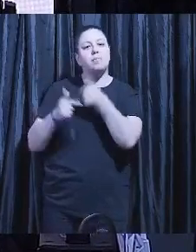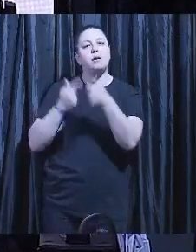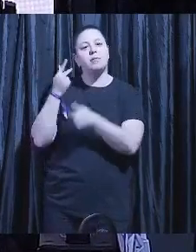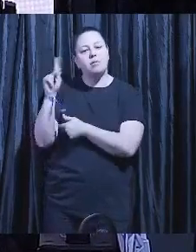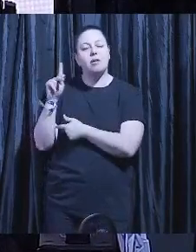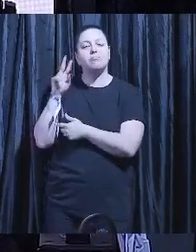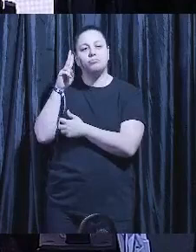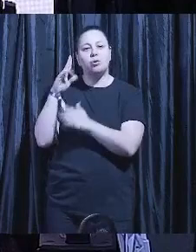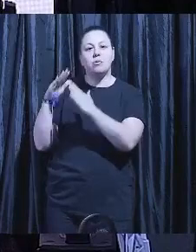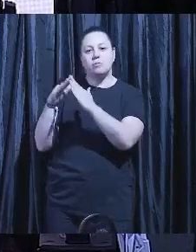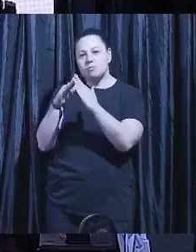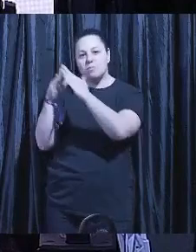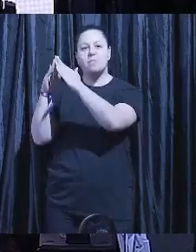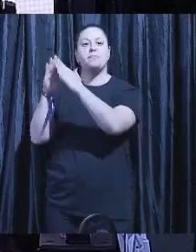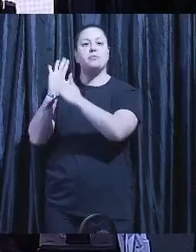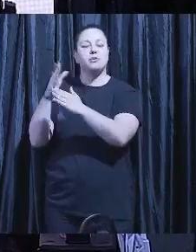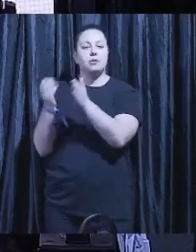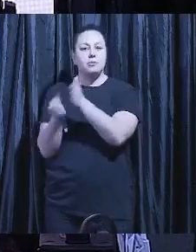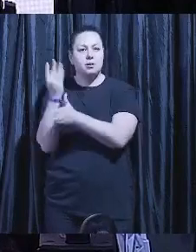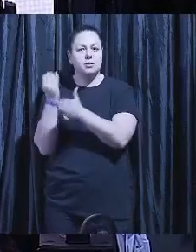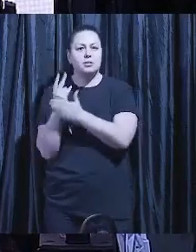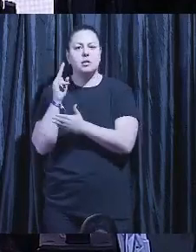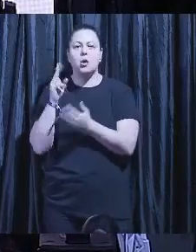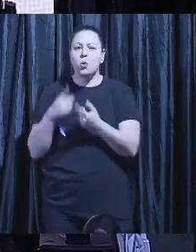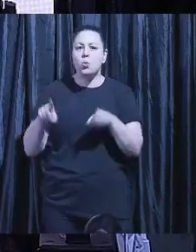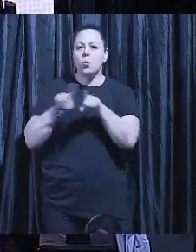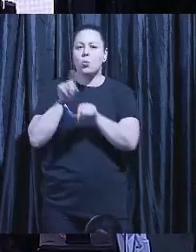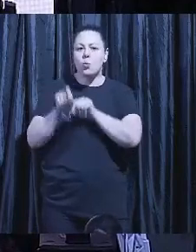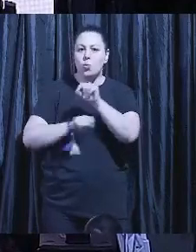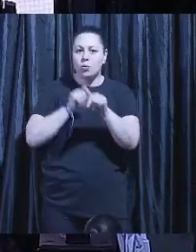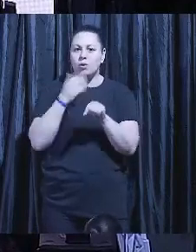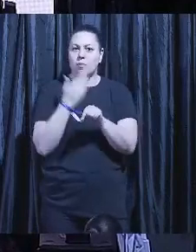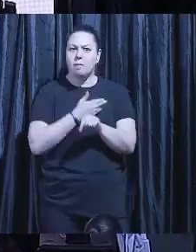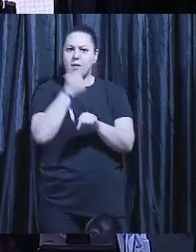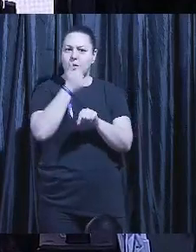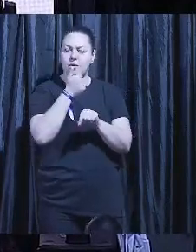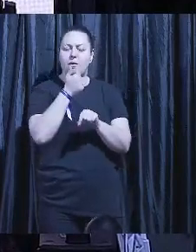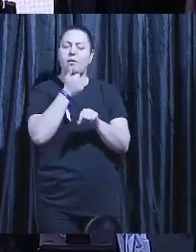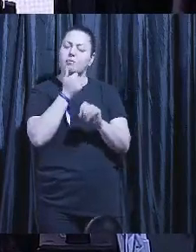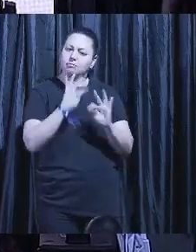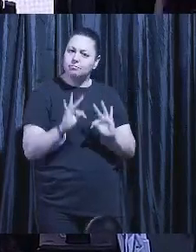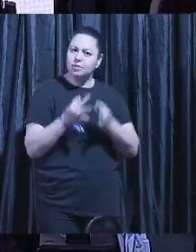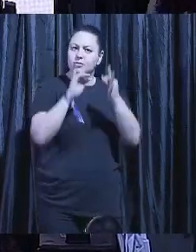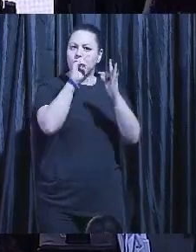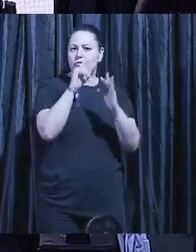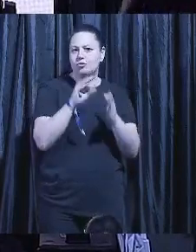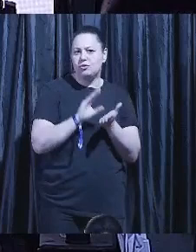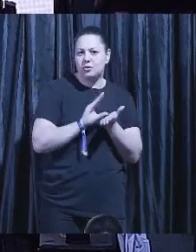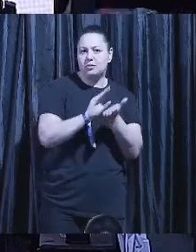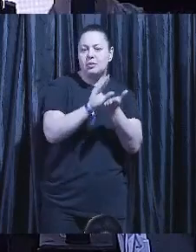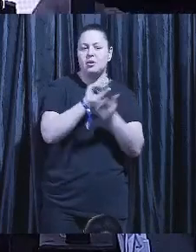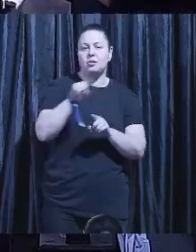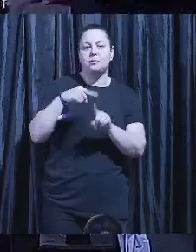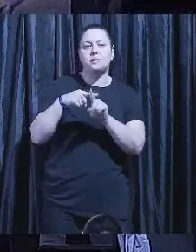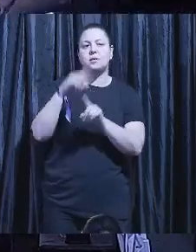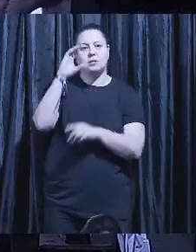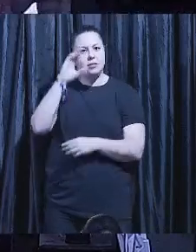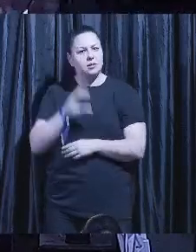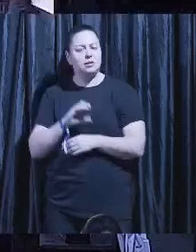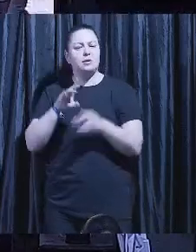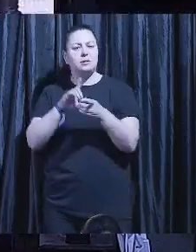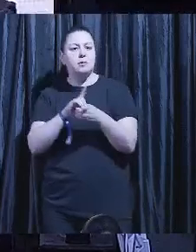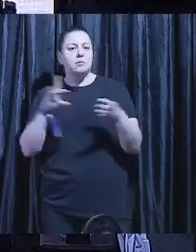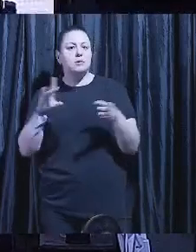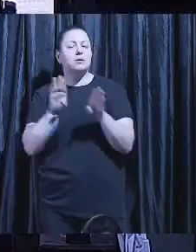fazendo, unindo o melhor da tecnologia de dados com cidadania, democracia e um futuro